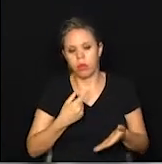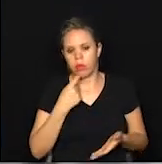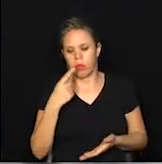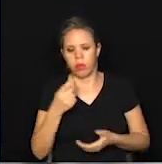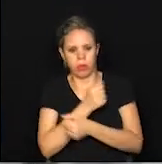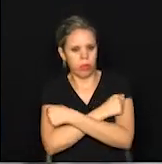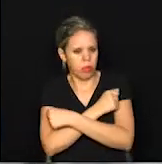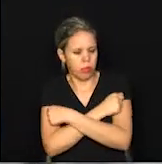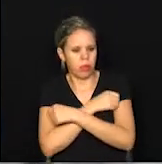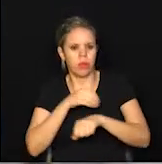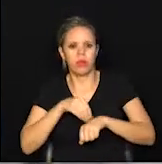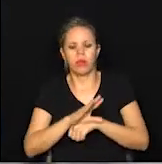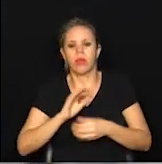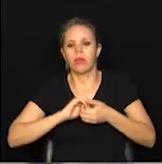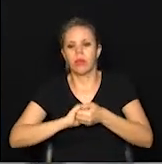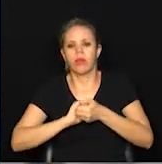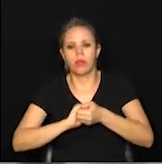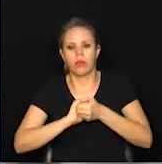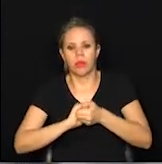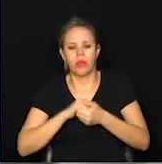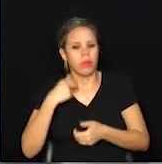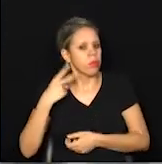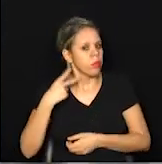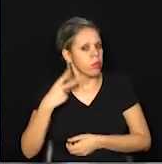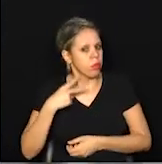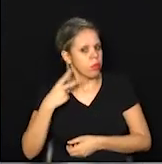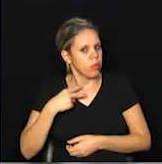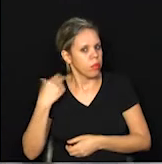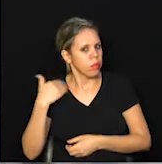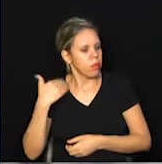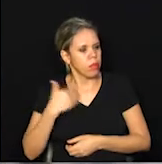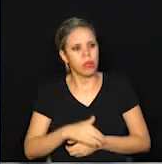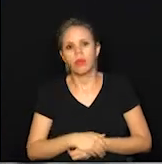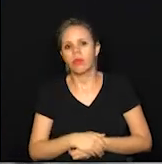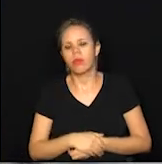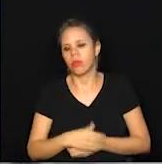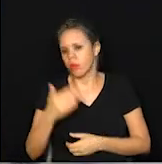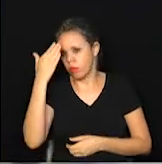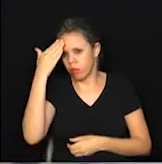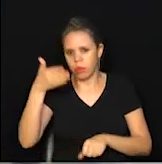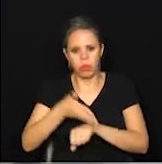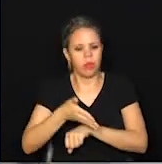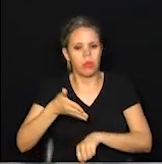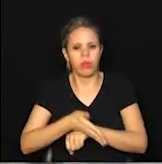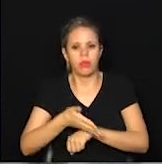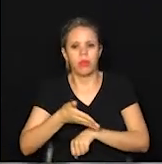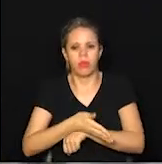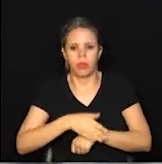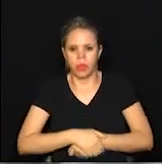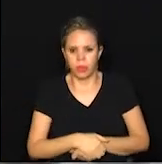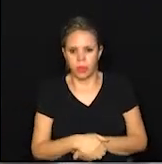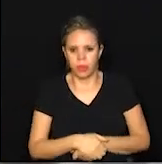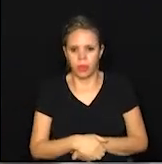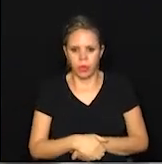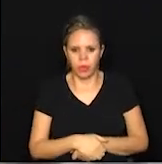senhor. Cumprimentar a vereadora Mariana Conte e agradecer a participação e